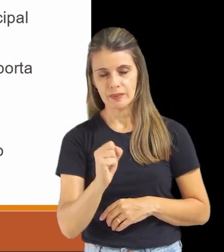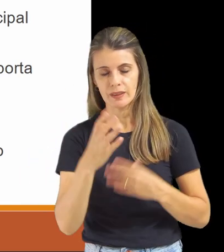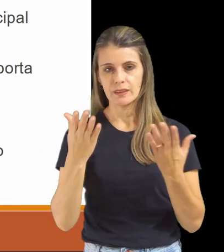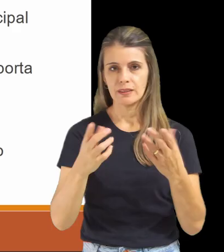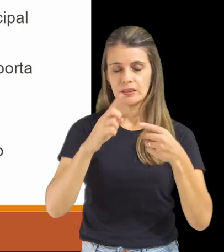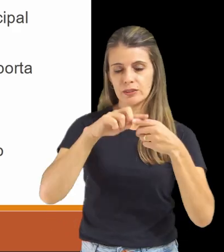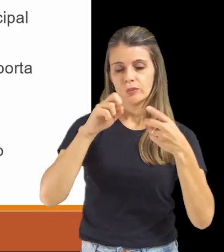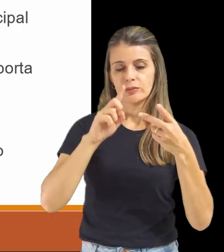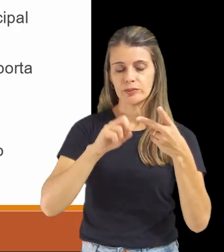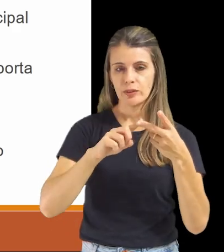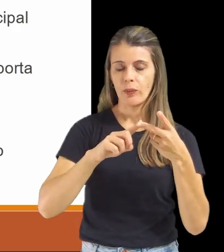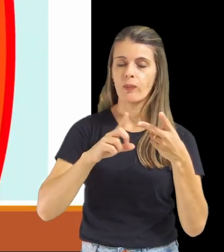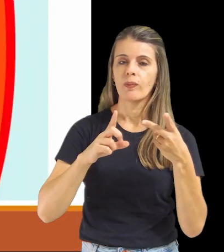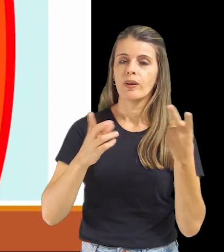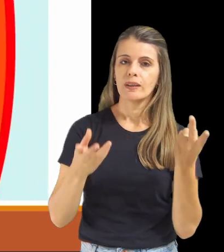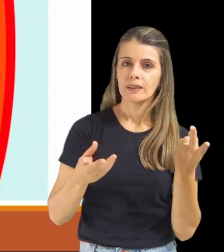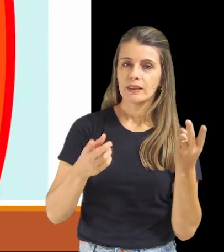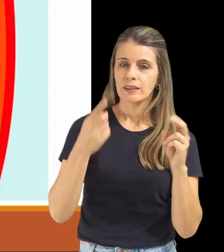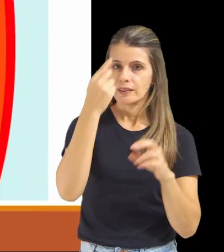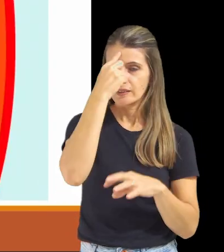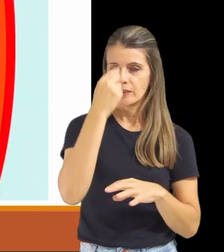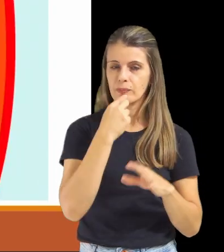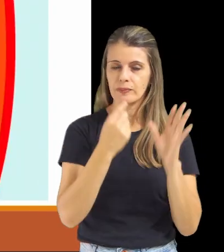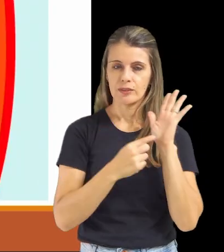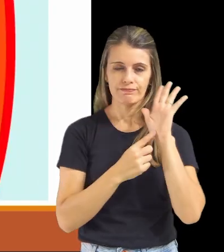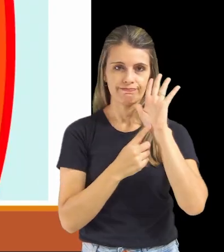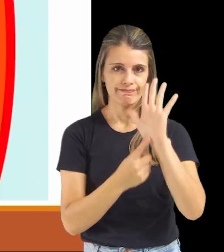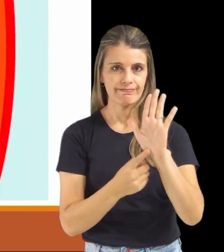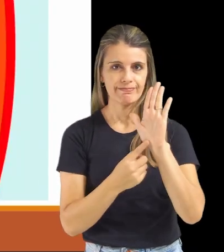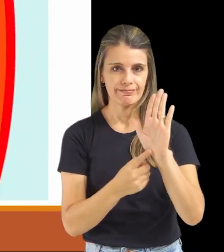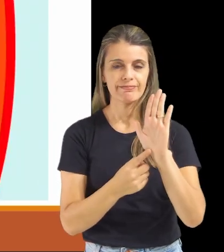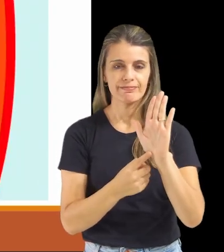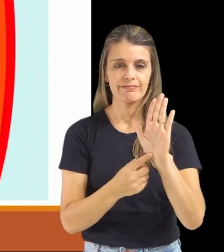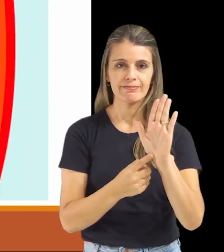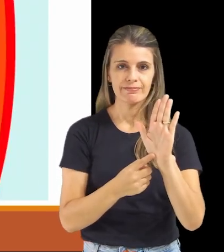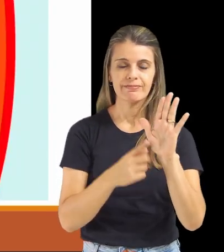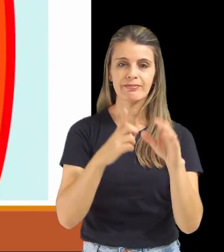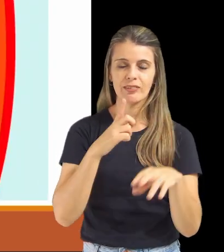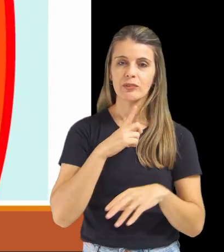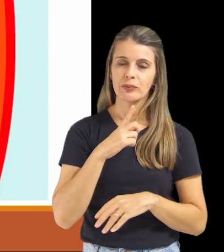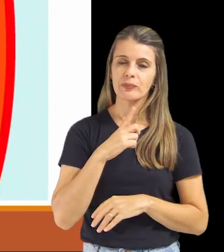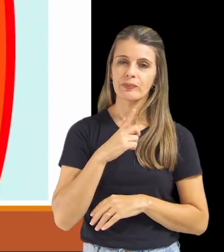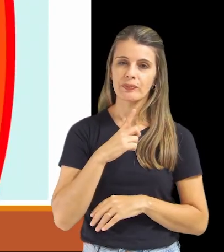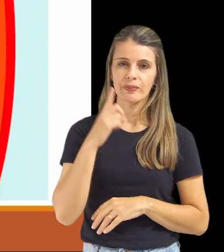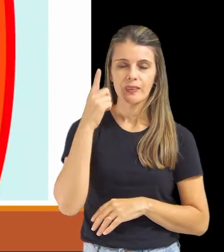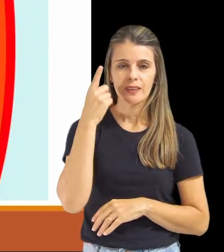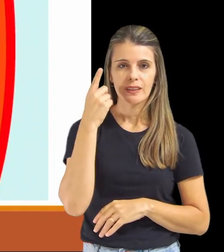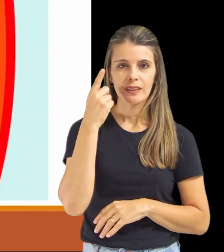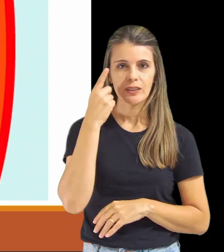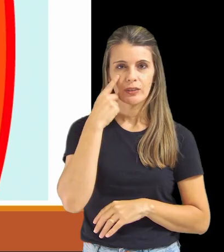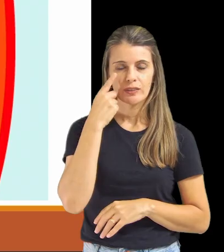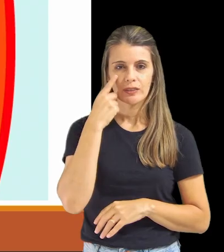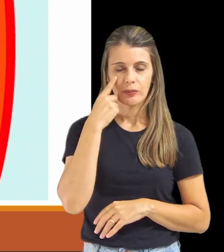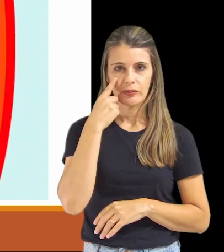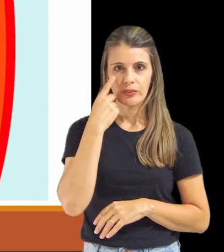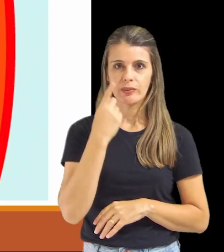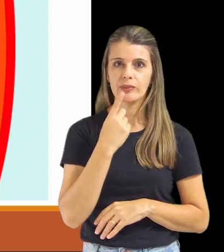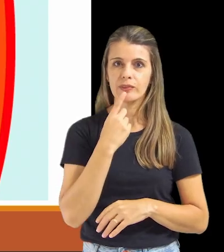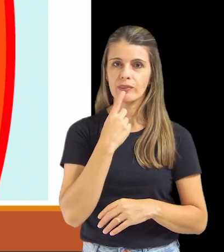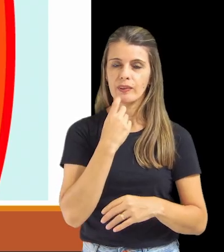de colesterol no fígado. Nessa imagem aqui, nós temos a imagem de um vaso, né, de um vaso